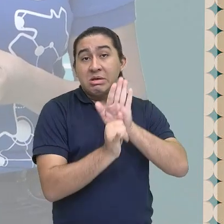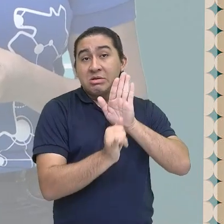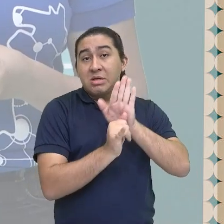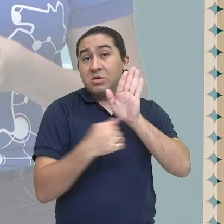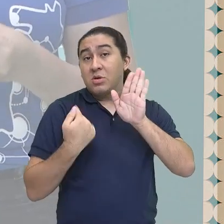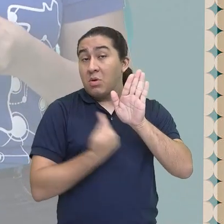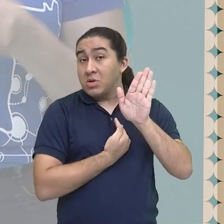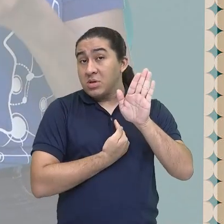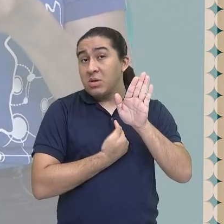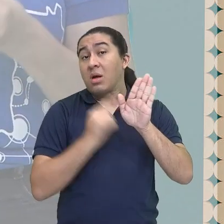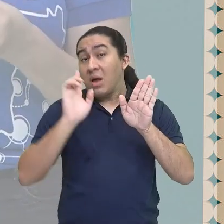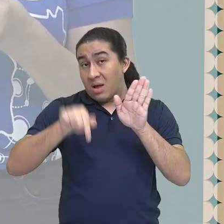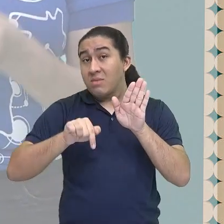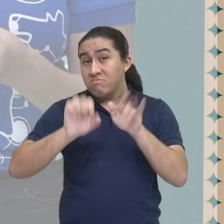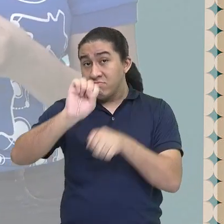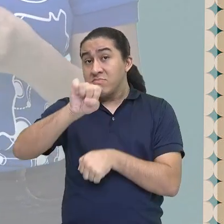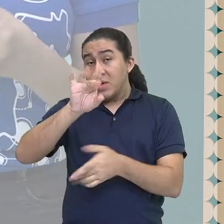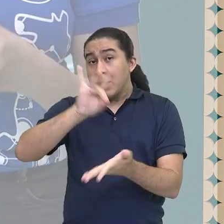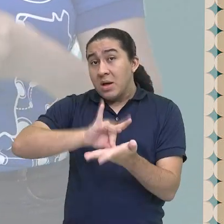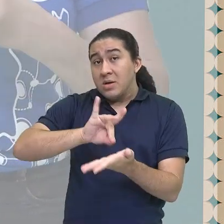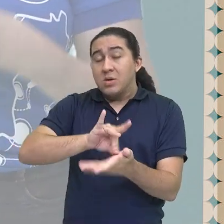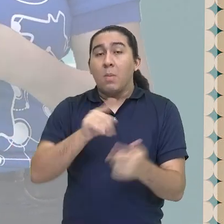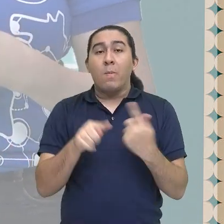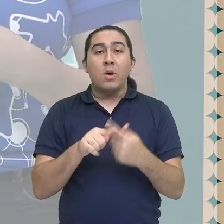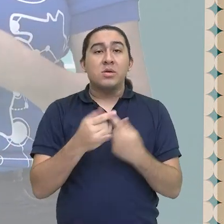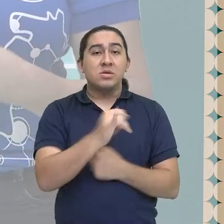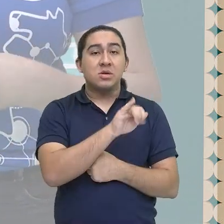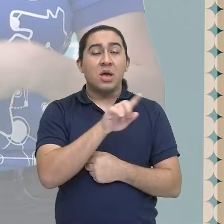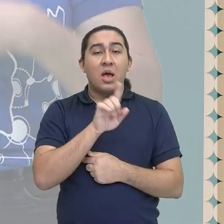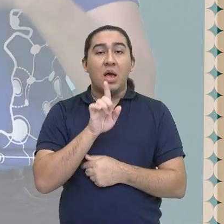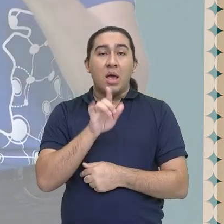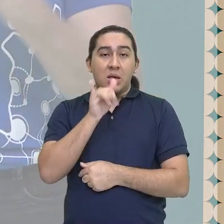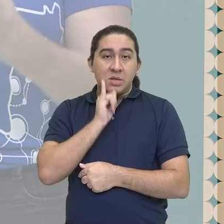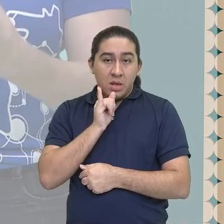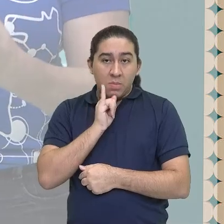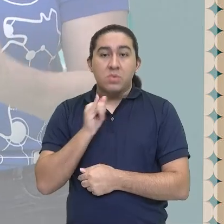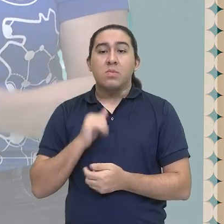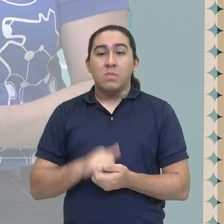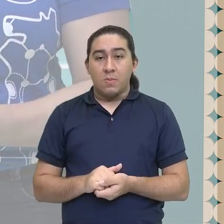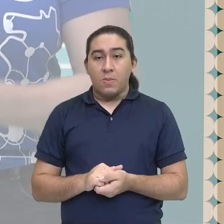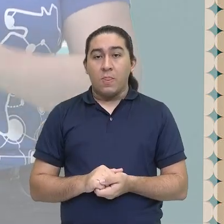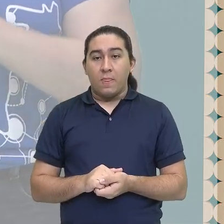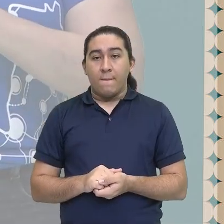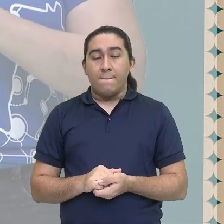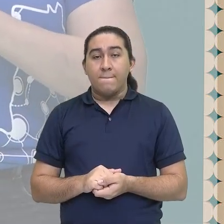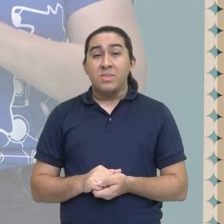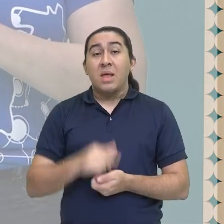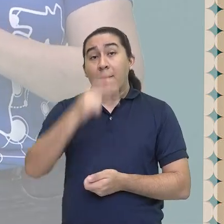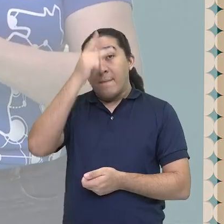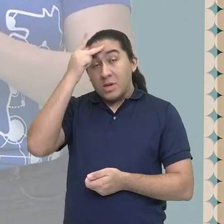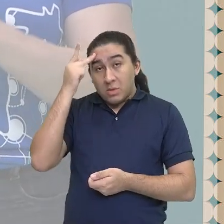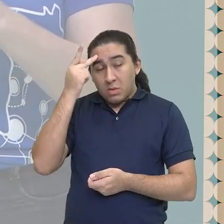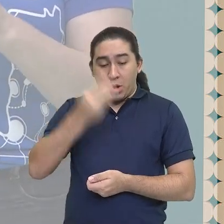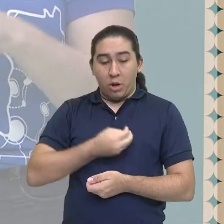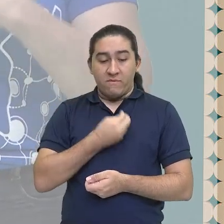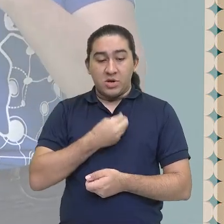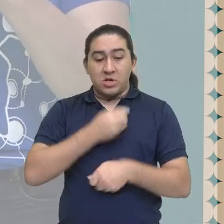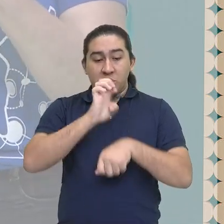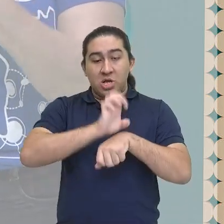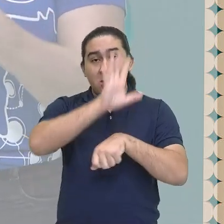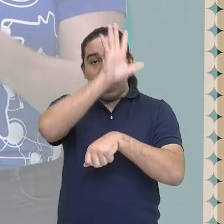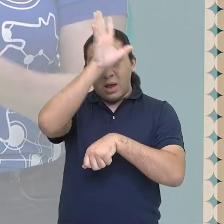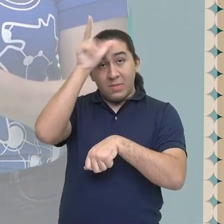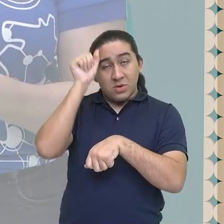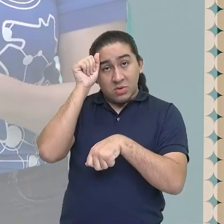E né, você chega, né, nós, né, quem é amazonense, né, chega